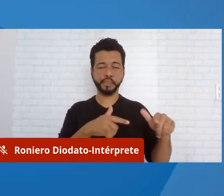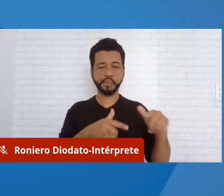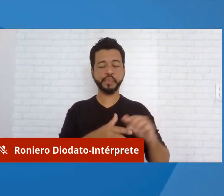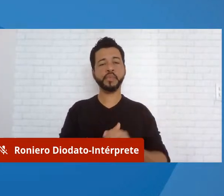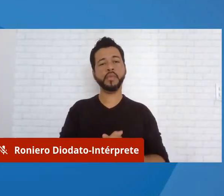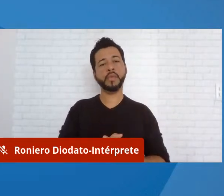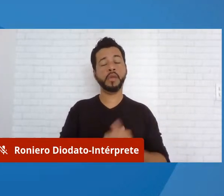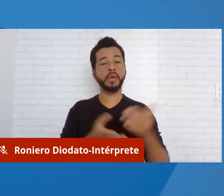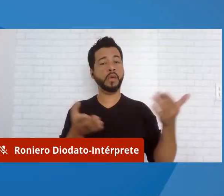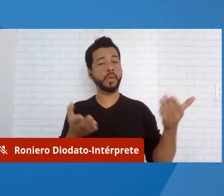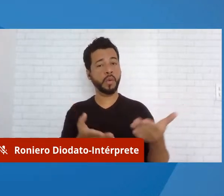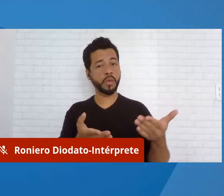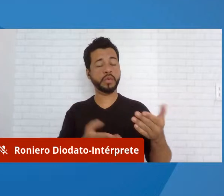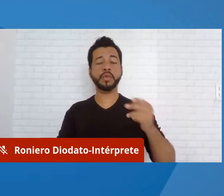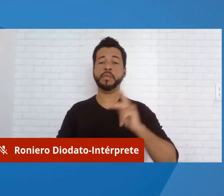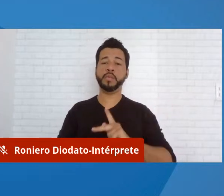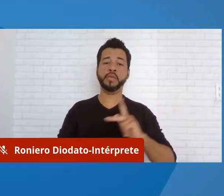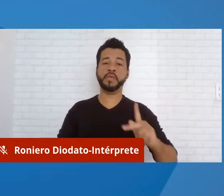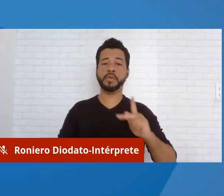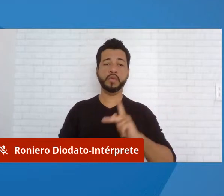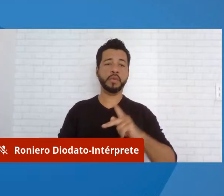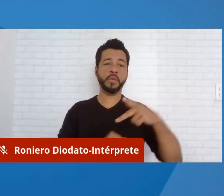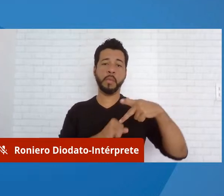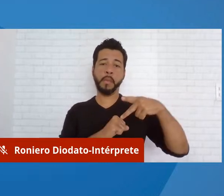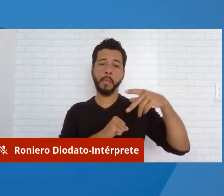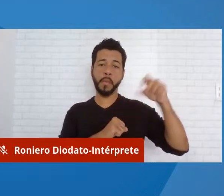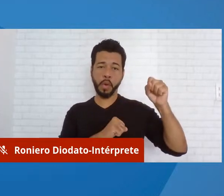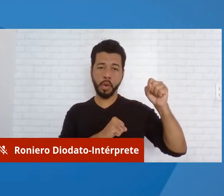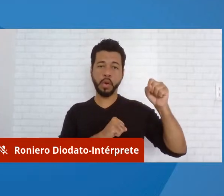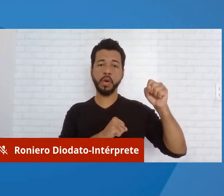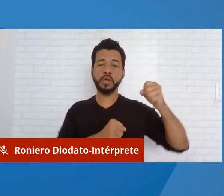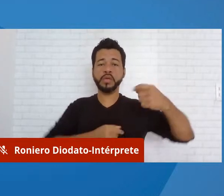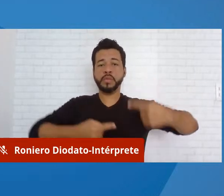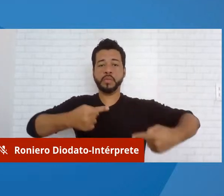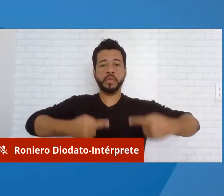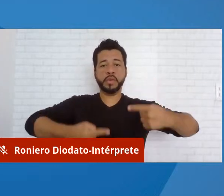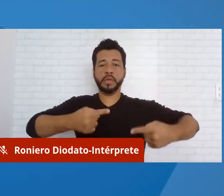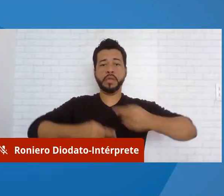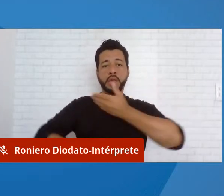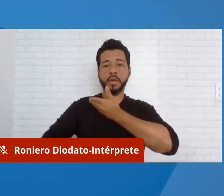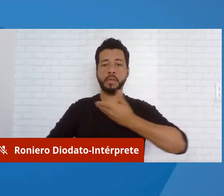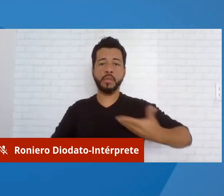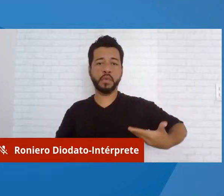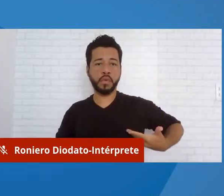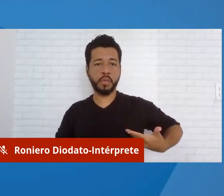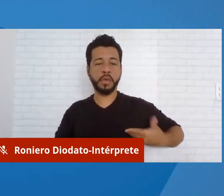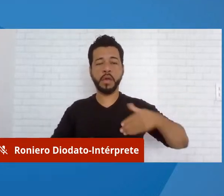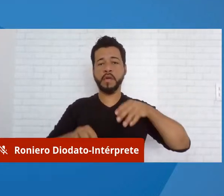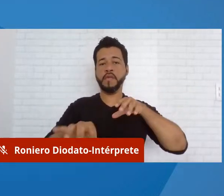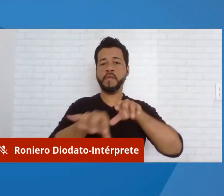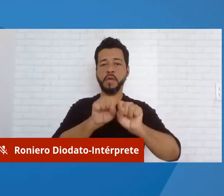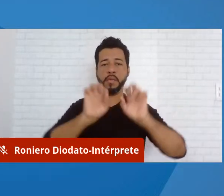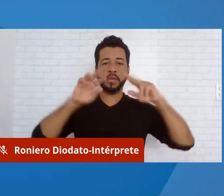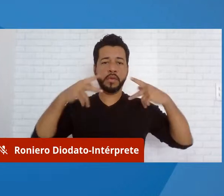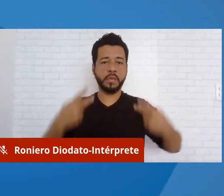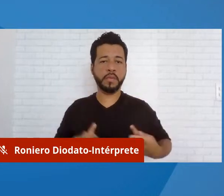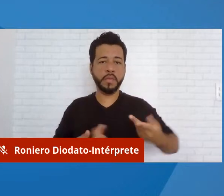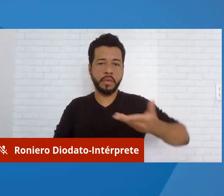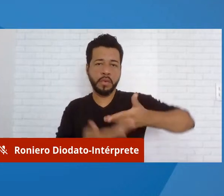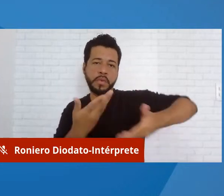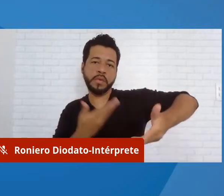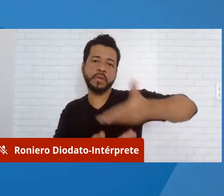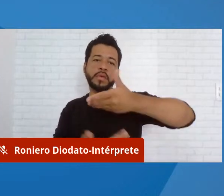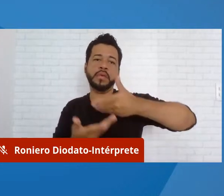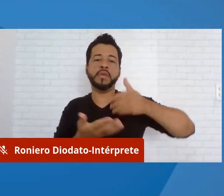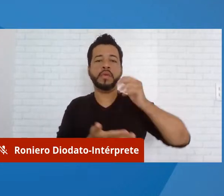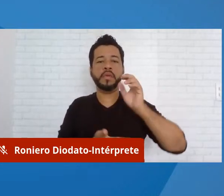Atualmente, ele é professor do programa de pós-graduação em Políticas Públicas e Formação Humanas, da Universidade